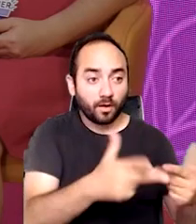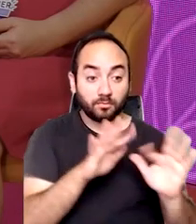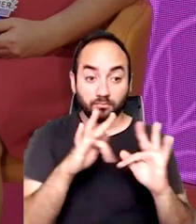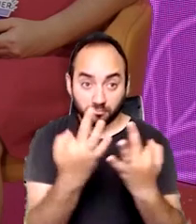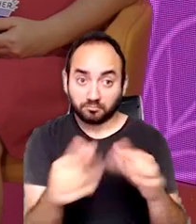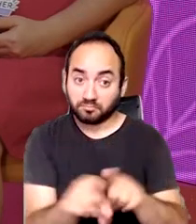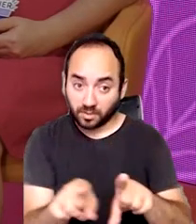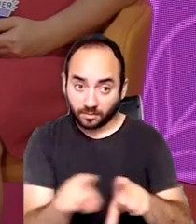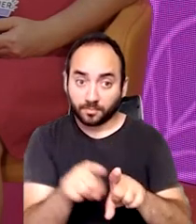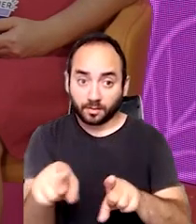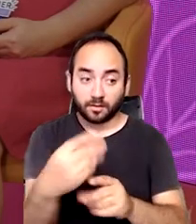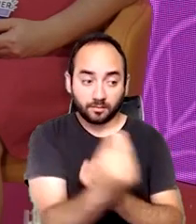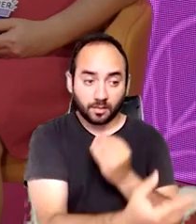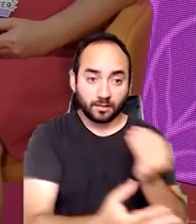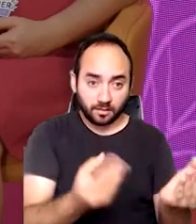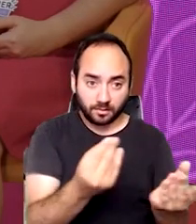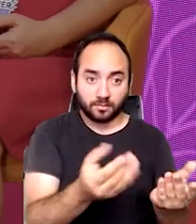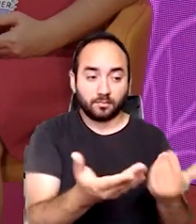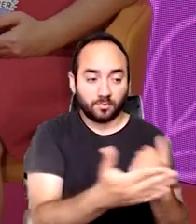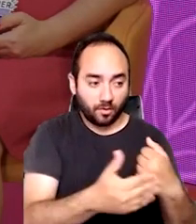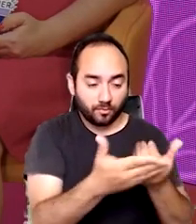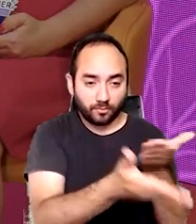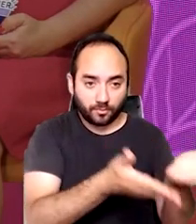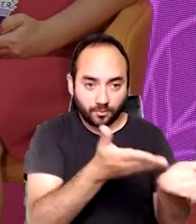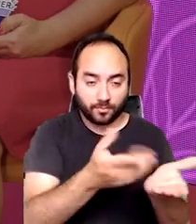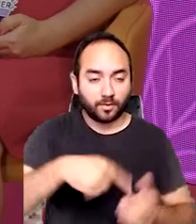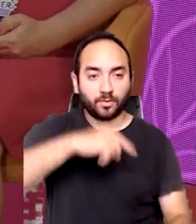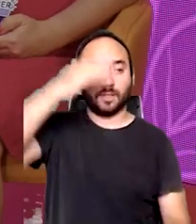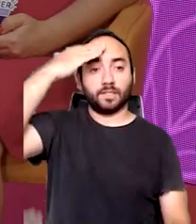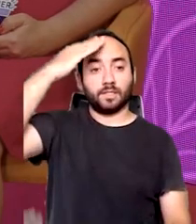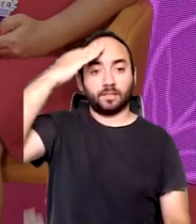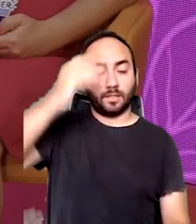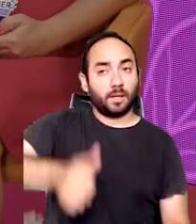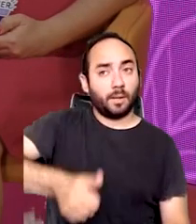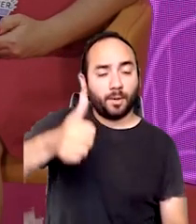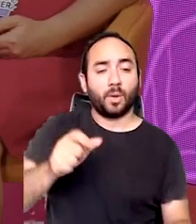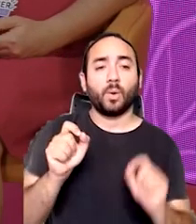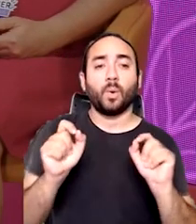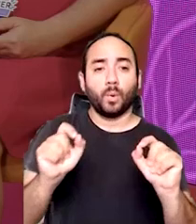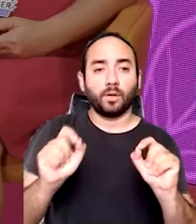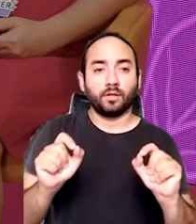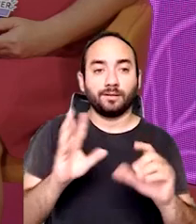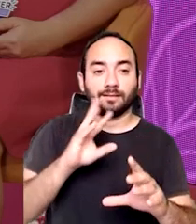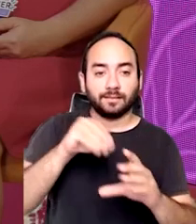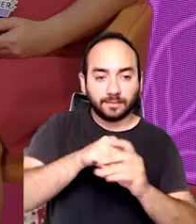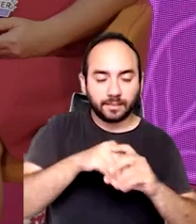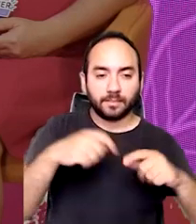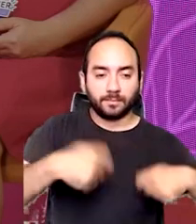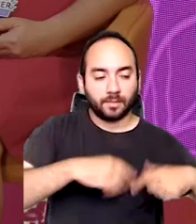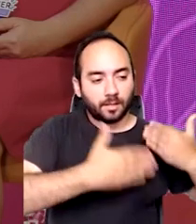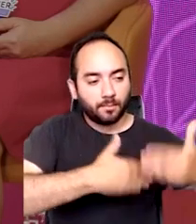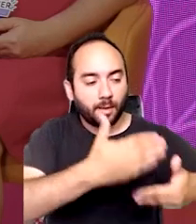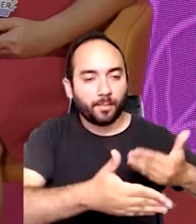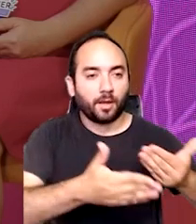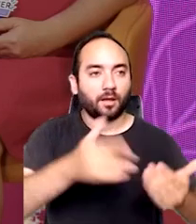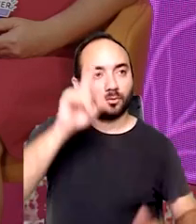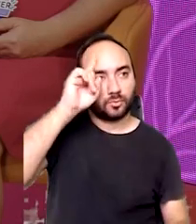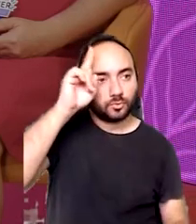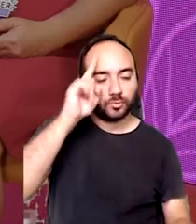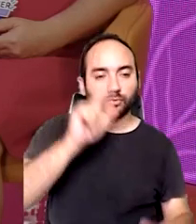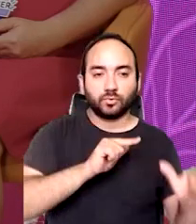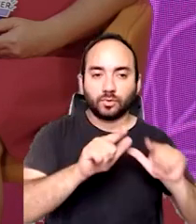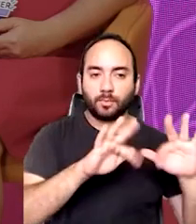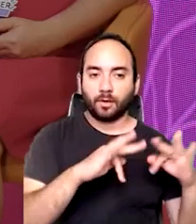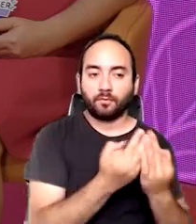também da família que o que o acolhe né pra gente entender o que é melhor né o que cabe dentro daquela rotina o que